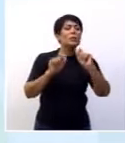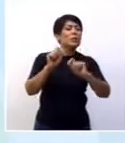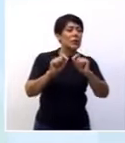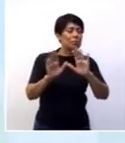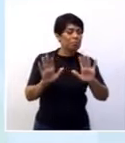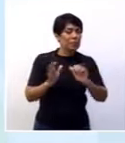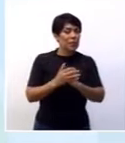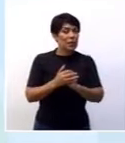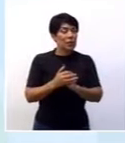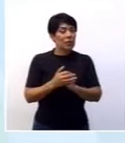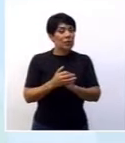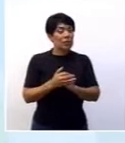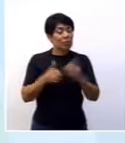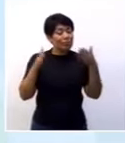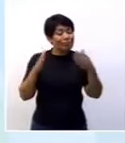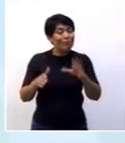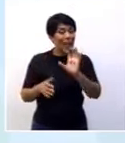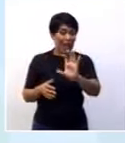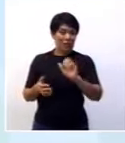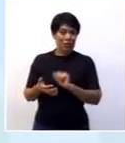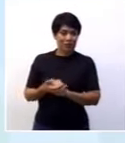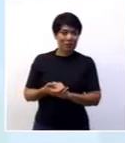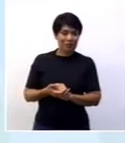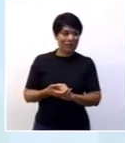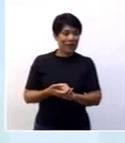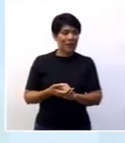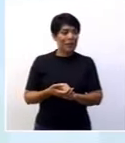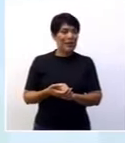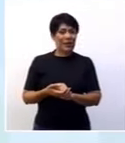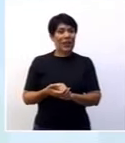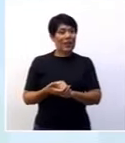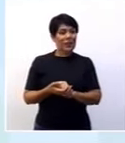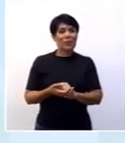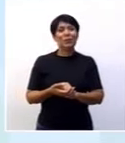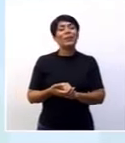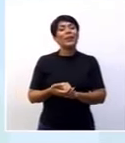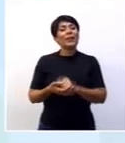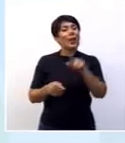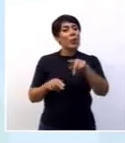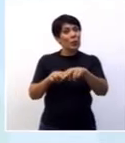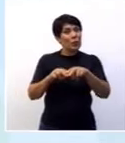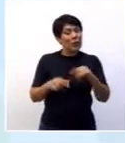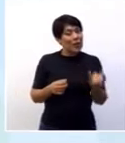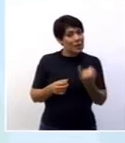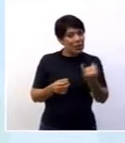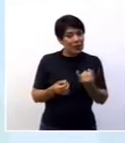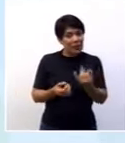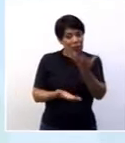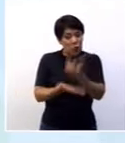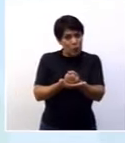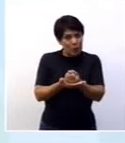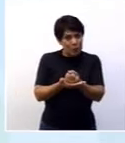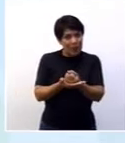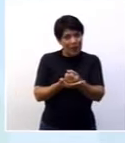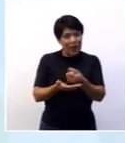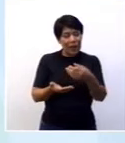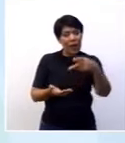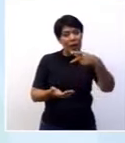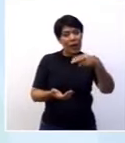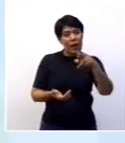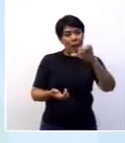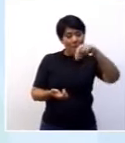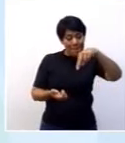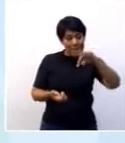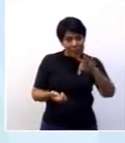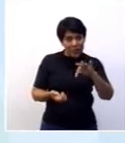exatamente nessa situação, tá certo? Vamos printar essa tela e através do print dessa tela, nós vamos